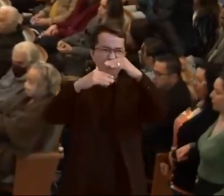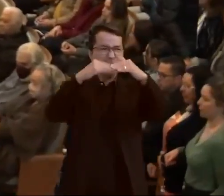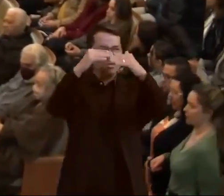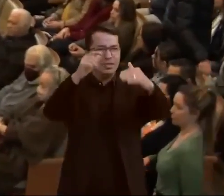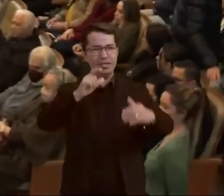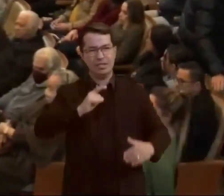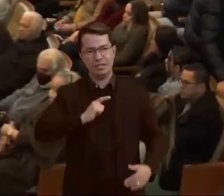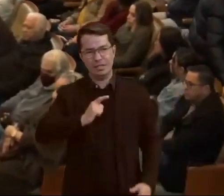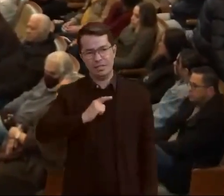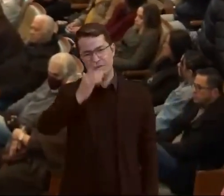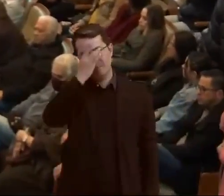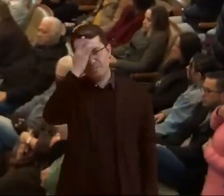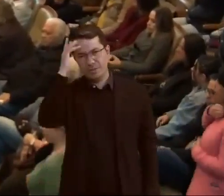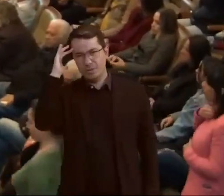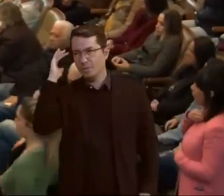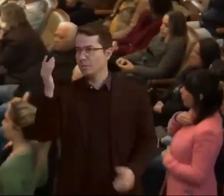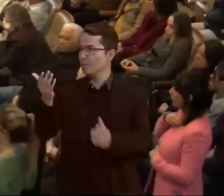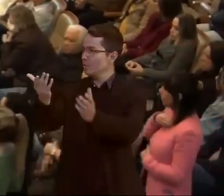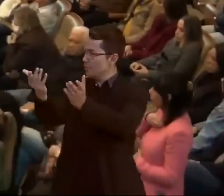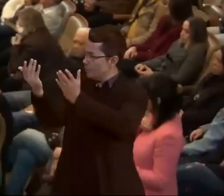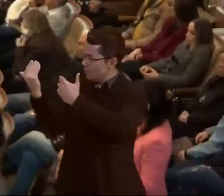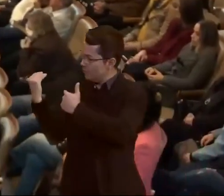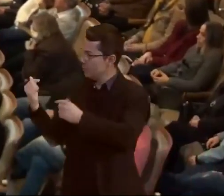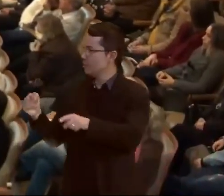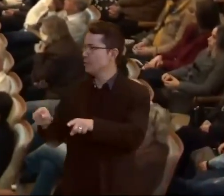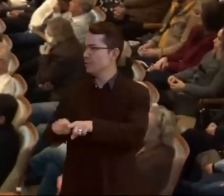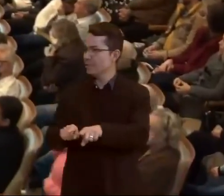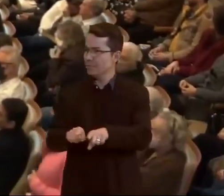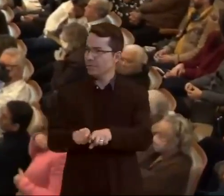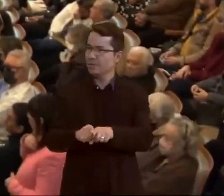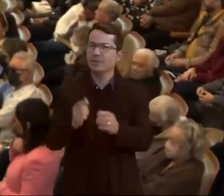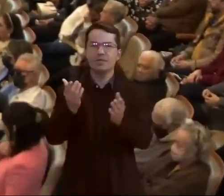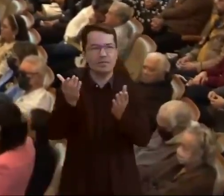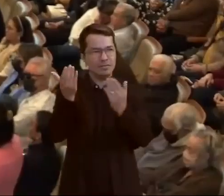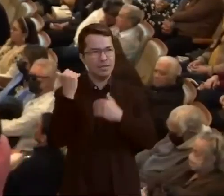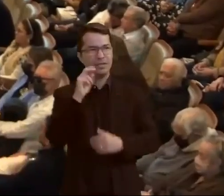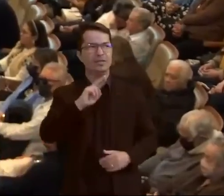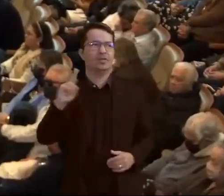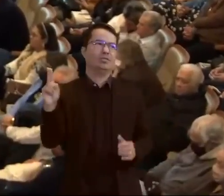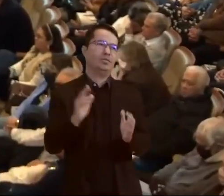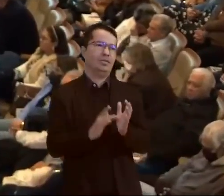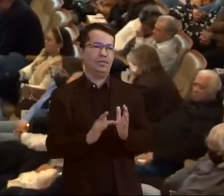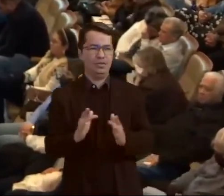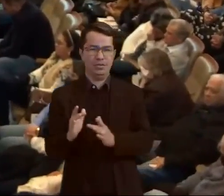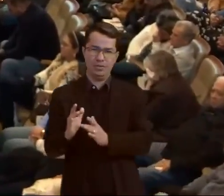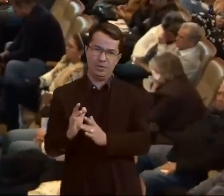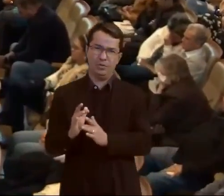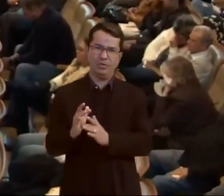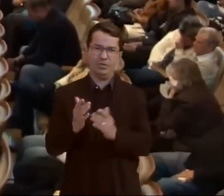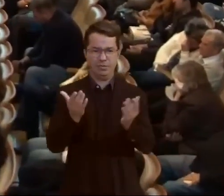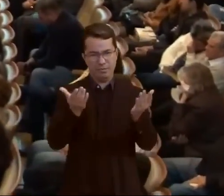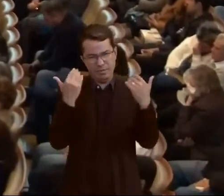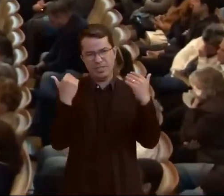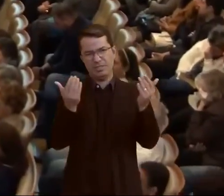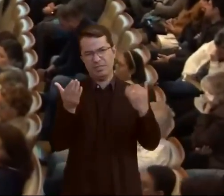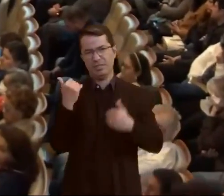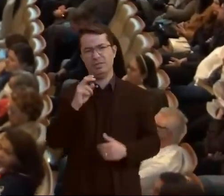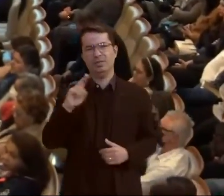Tem gente chegando aqui no corredor, venha para cá, isso. Pode vir, em nome de Jesus, venha.